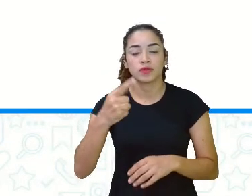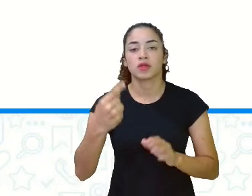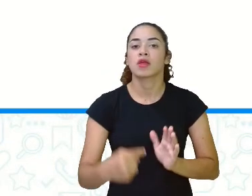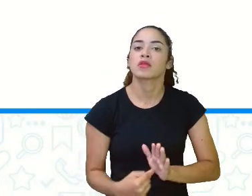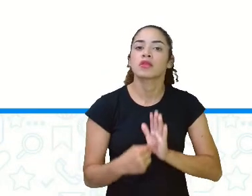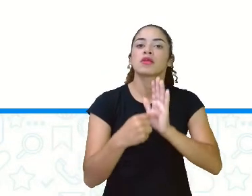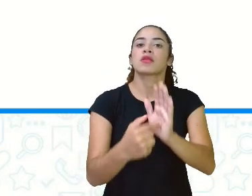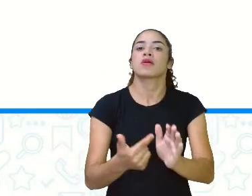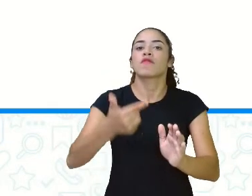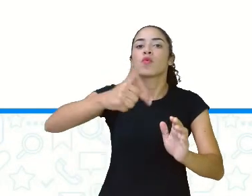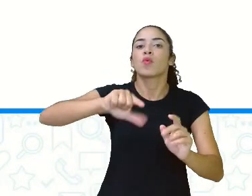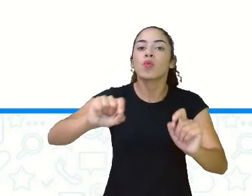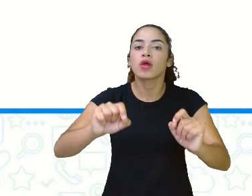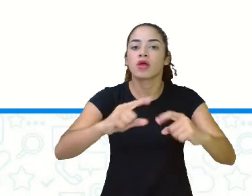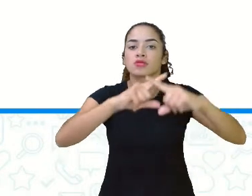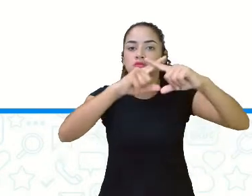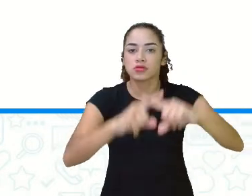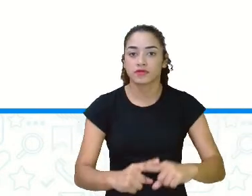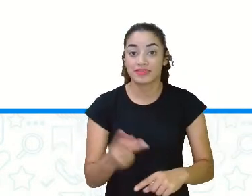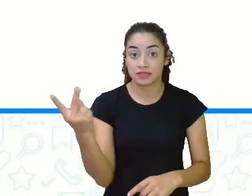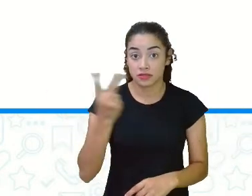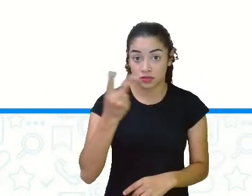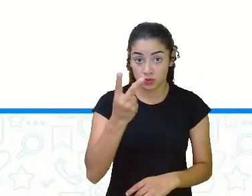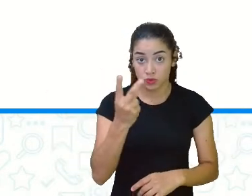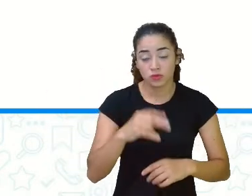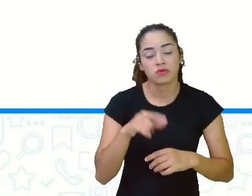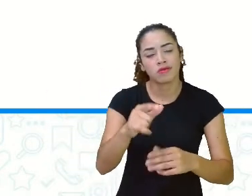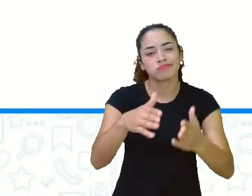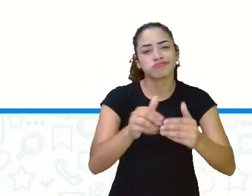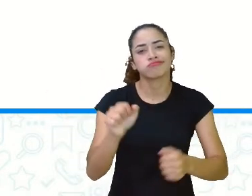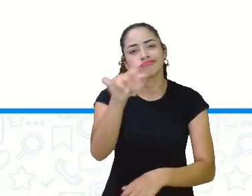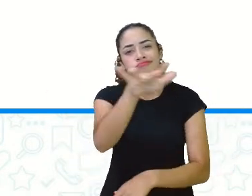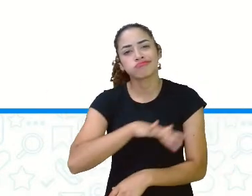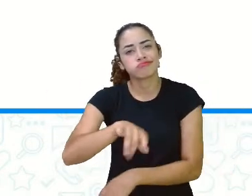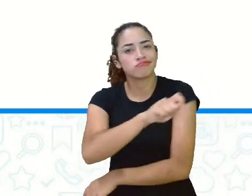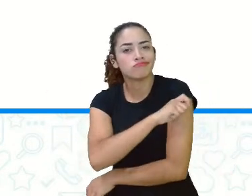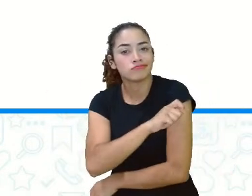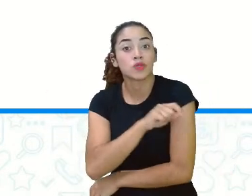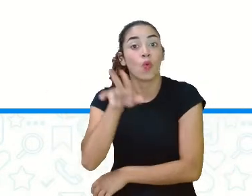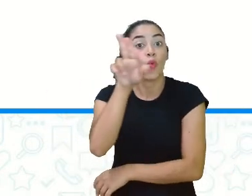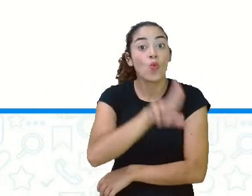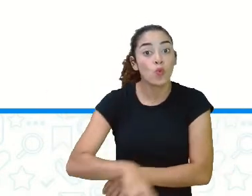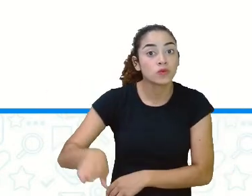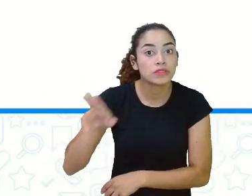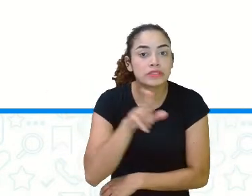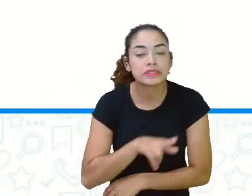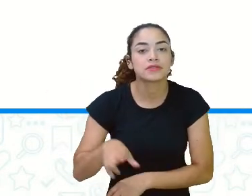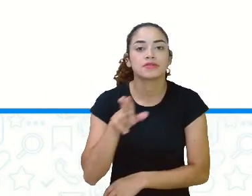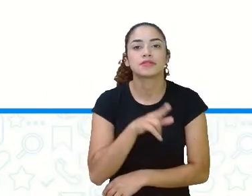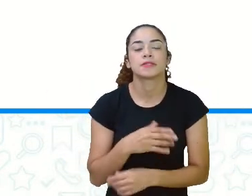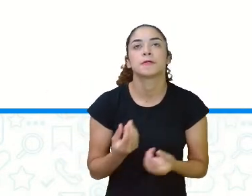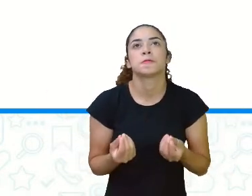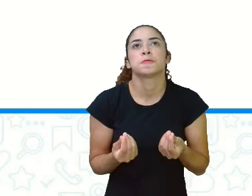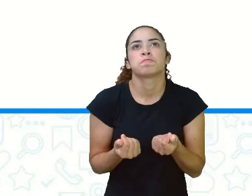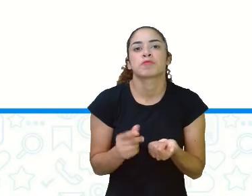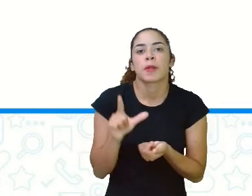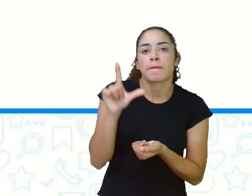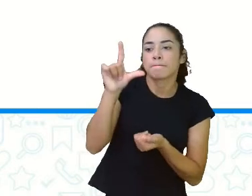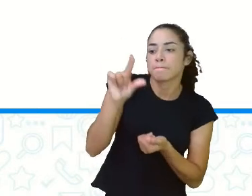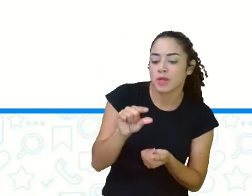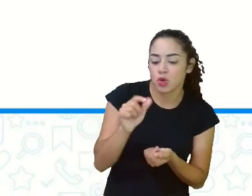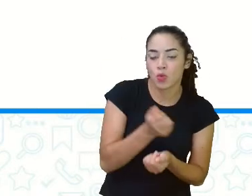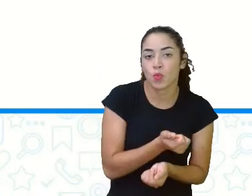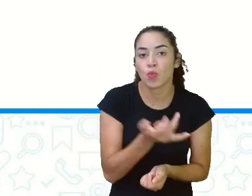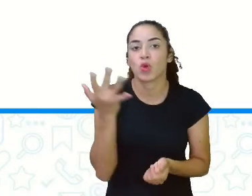segundo desafio. Ela pediu aos estudantes para usarem a menor quantidade